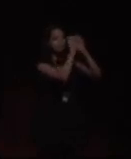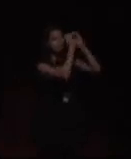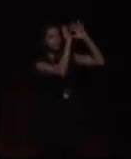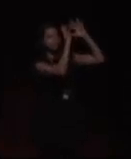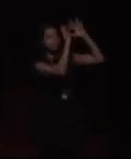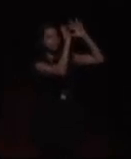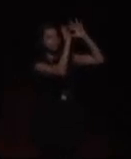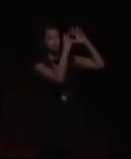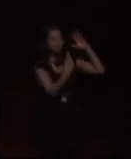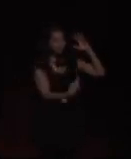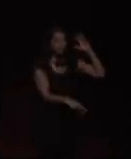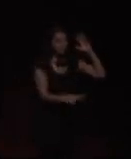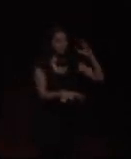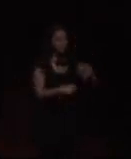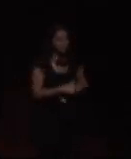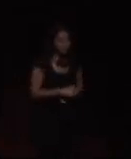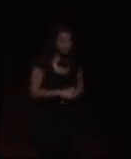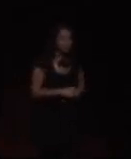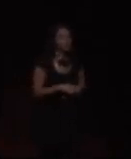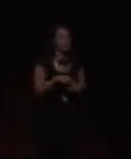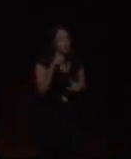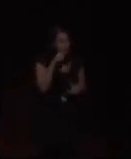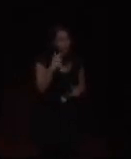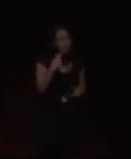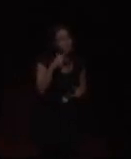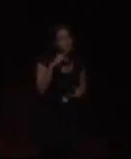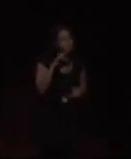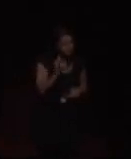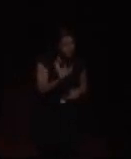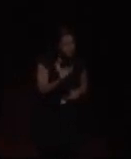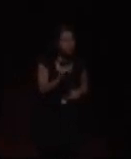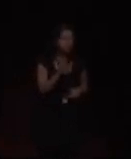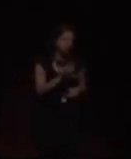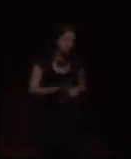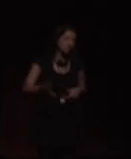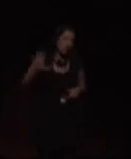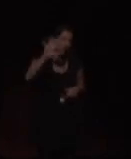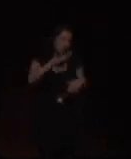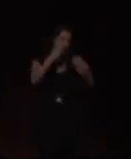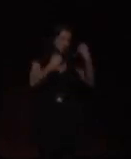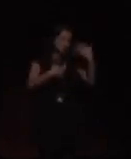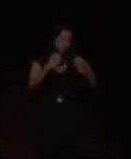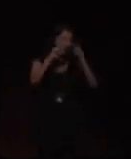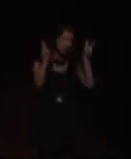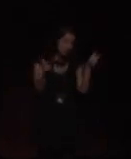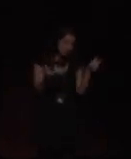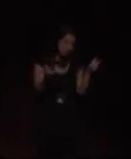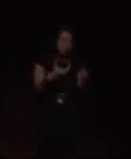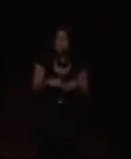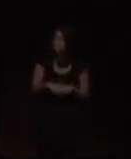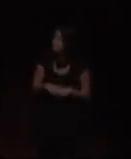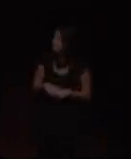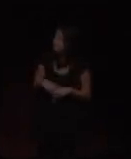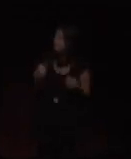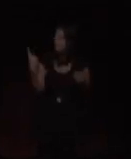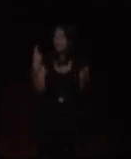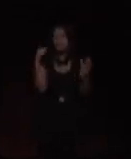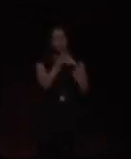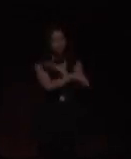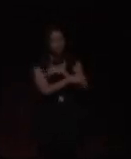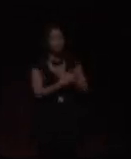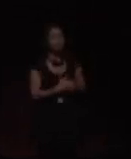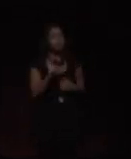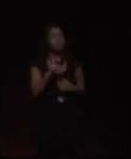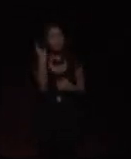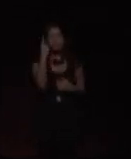sei que a Patrícia quer falar também no sentido mais geral. Então, essa é a primeira pergunta que está na mesa. Quem